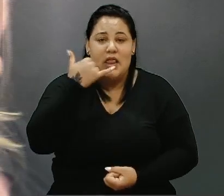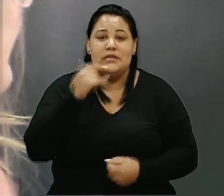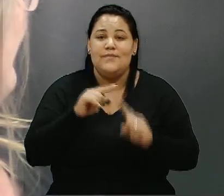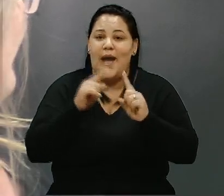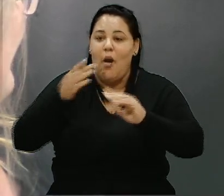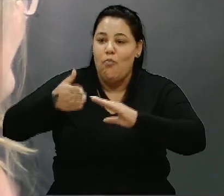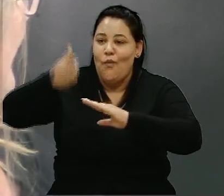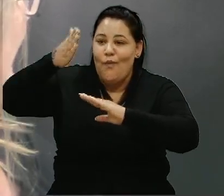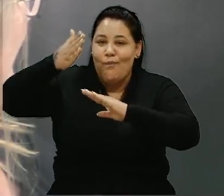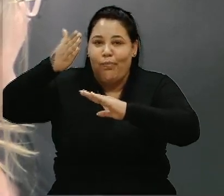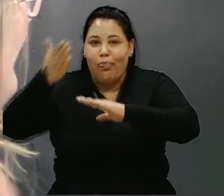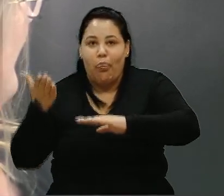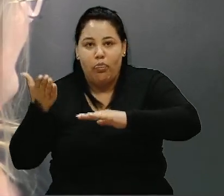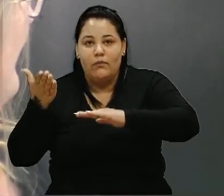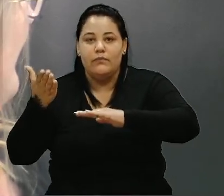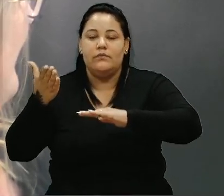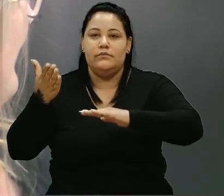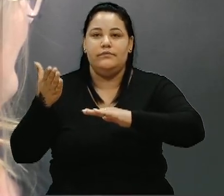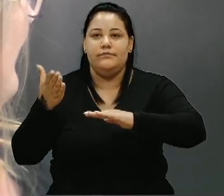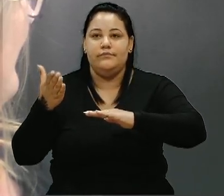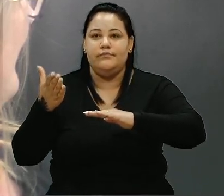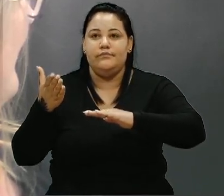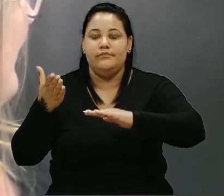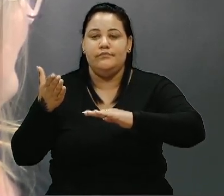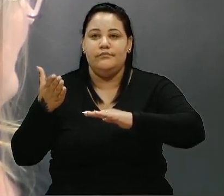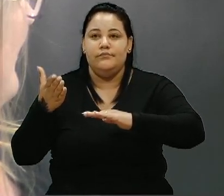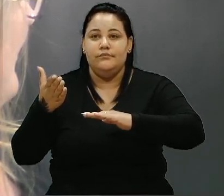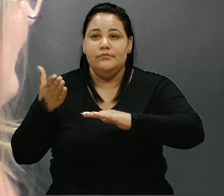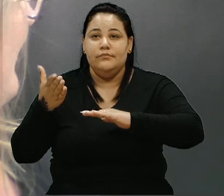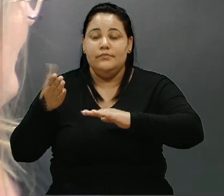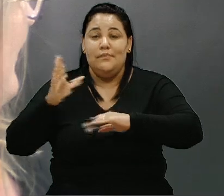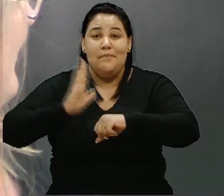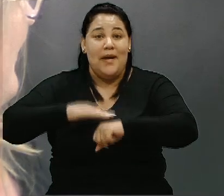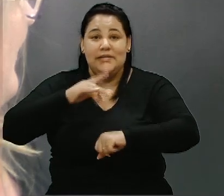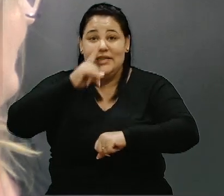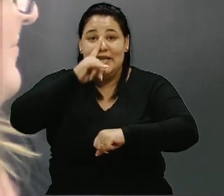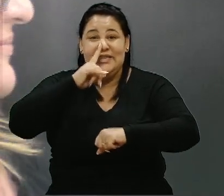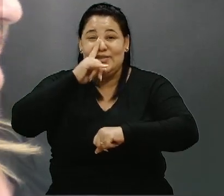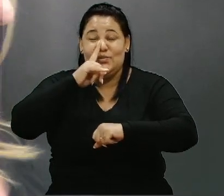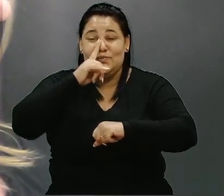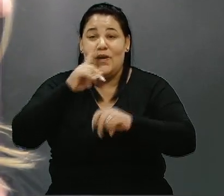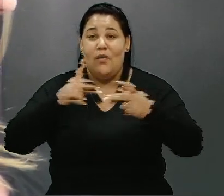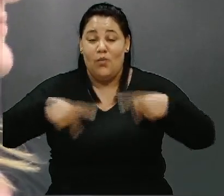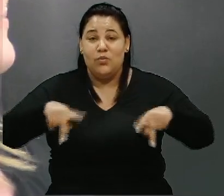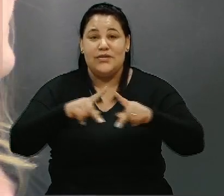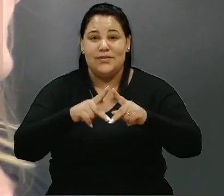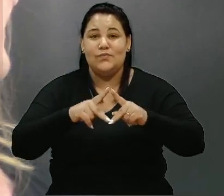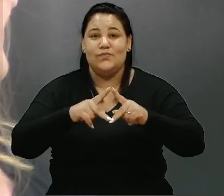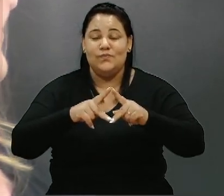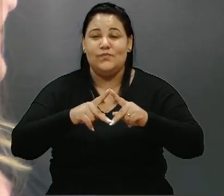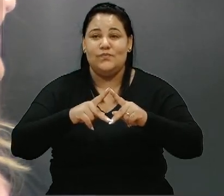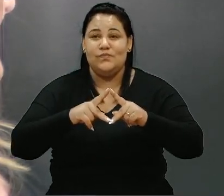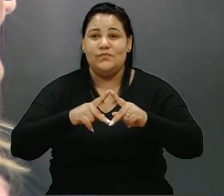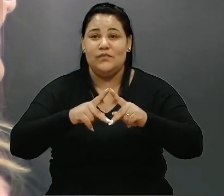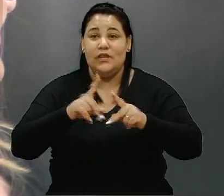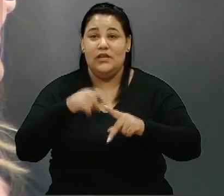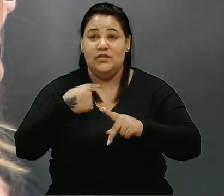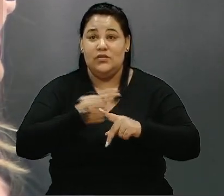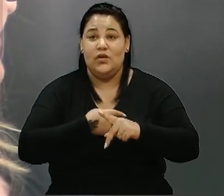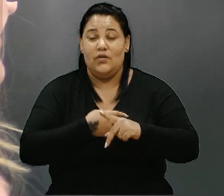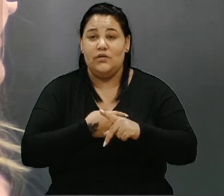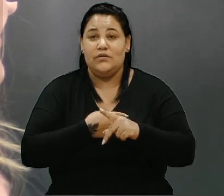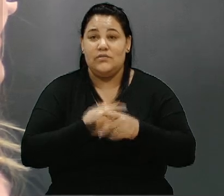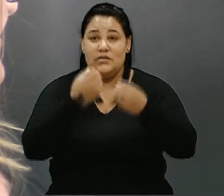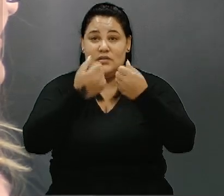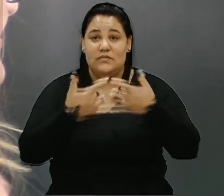está caindo. Ele está oferecendo mais risco para aquela população. E quando nós levamos essa problemática